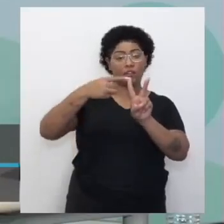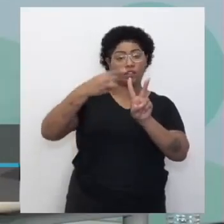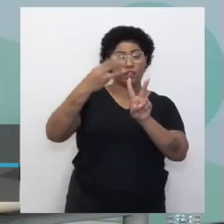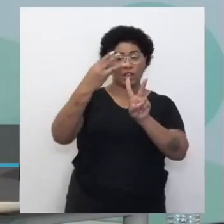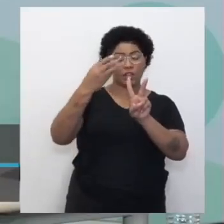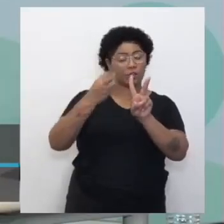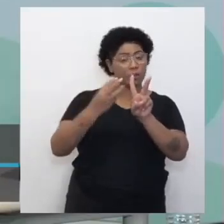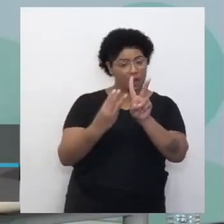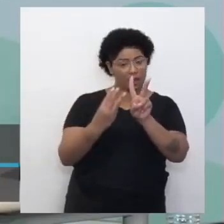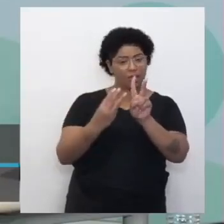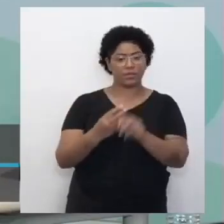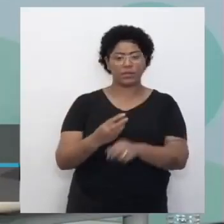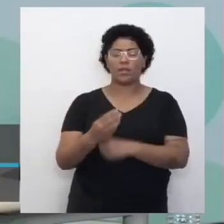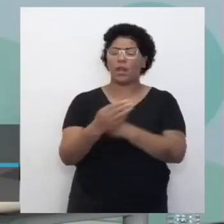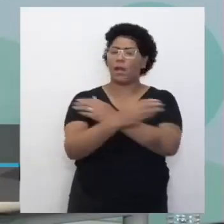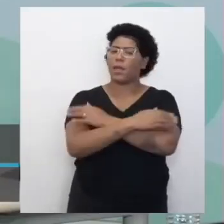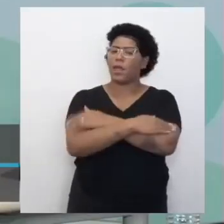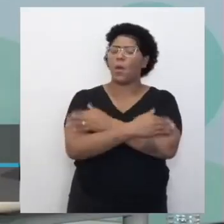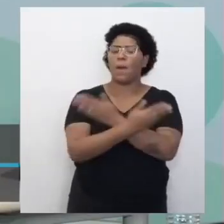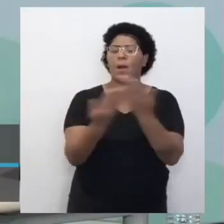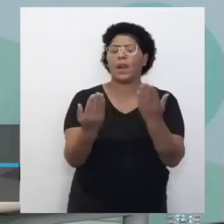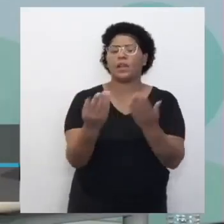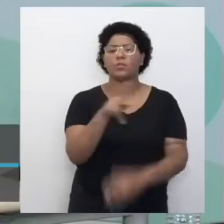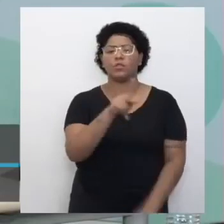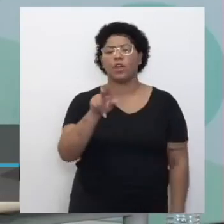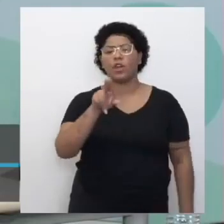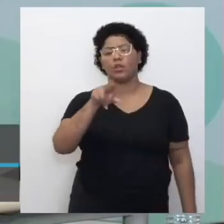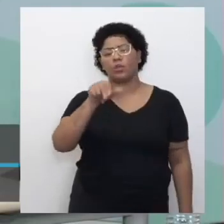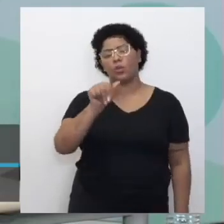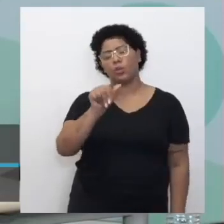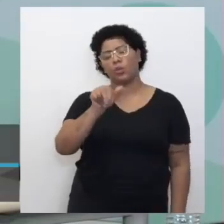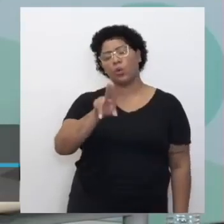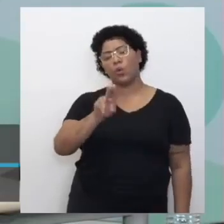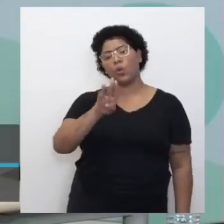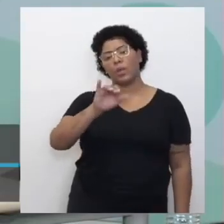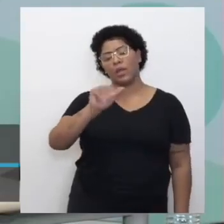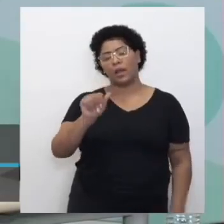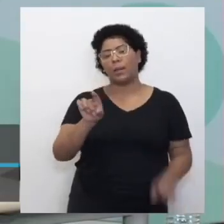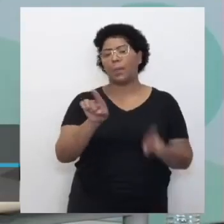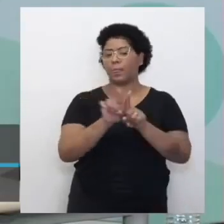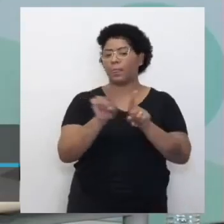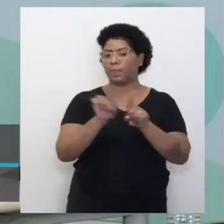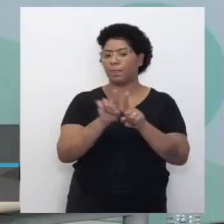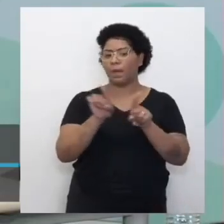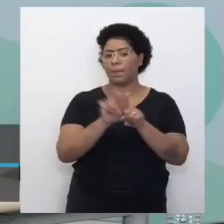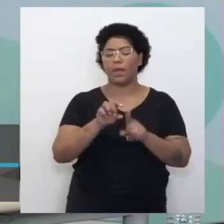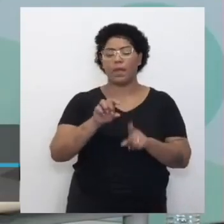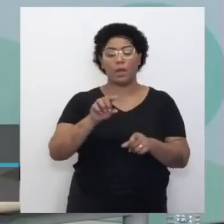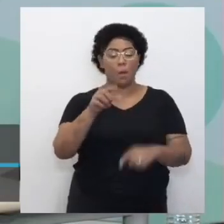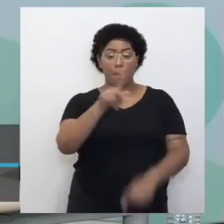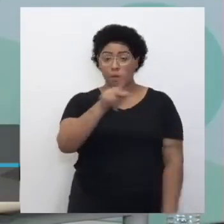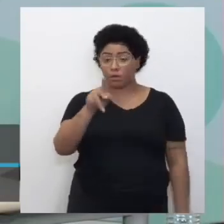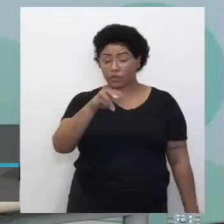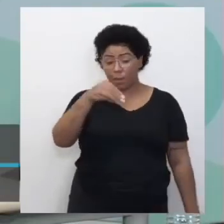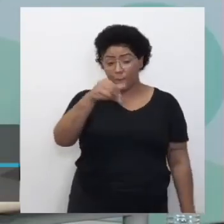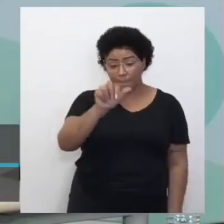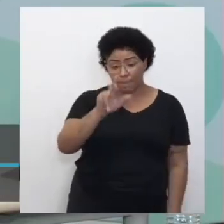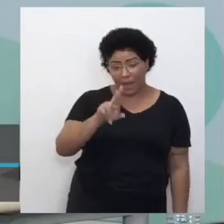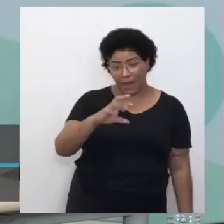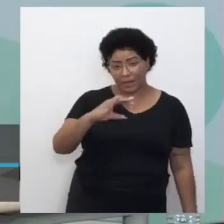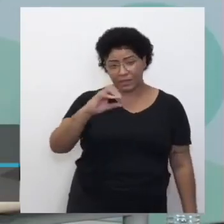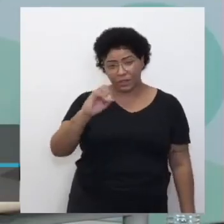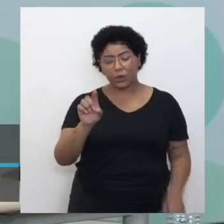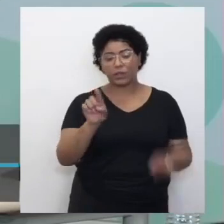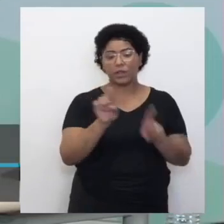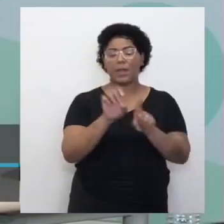alguns abraços para os alunos da professora Núbia de Sorocaba, para os alunos do professor Márcio de Botucatu, os alunos da professora Heloísa